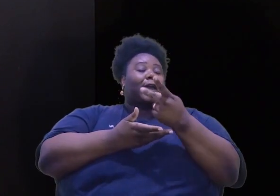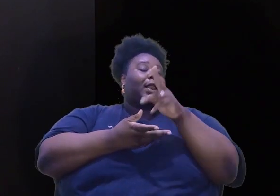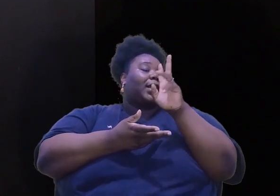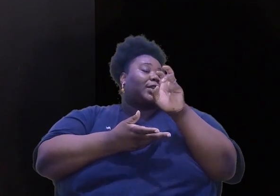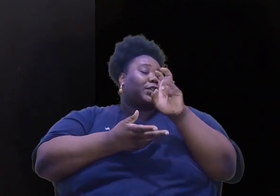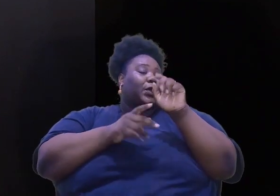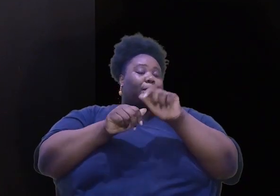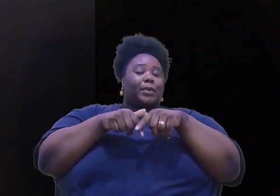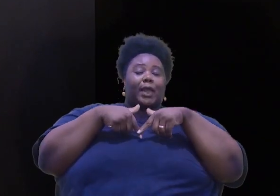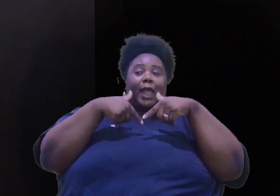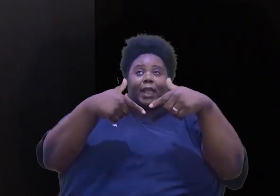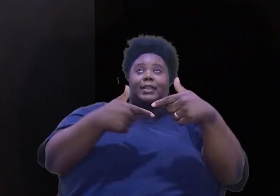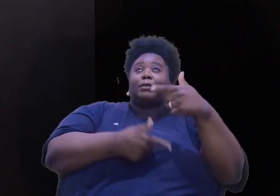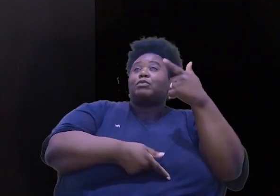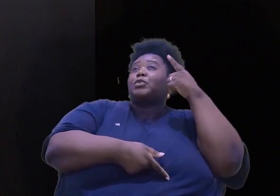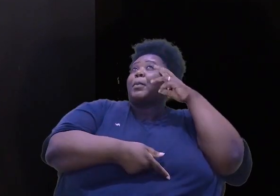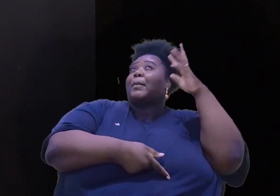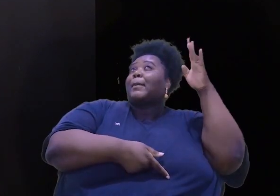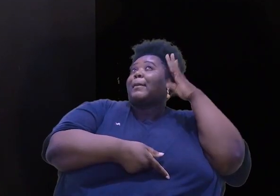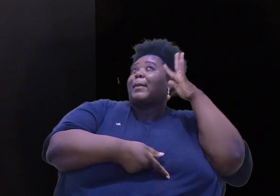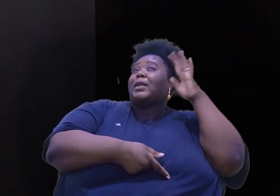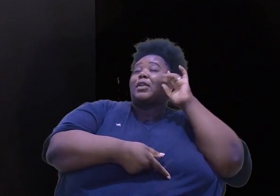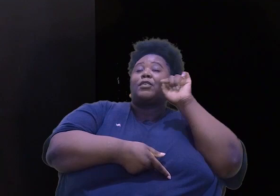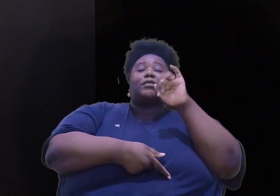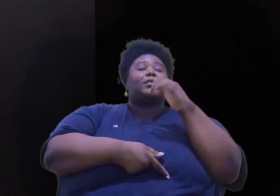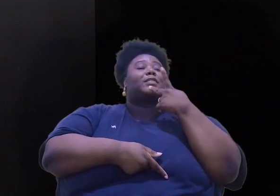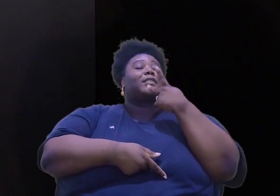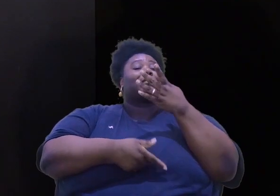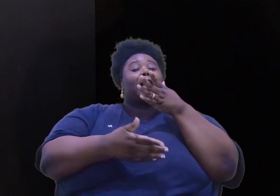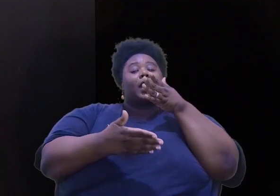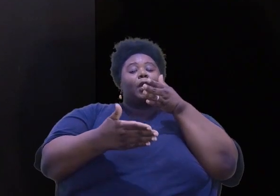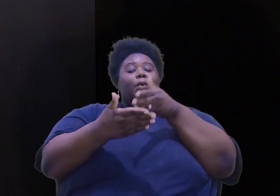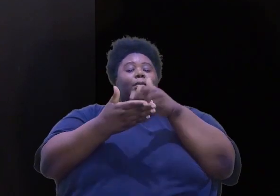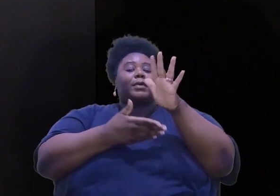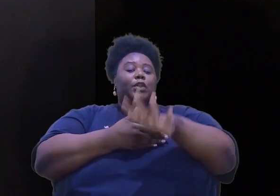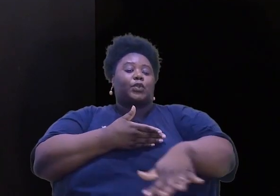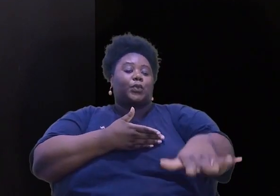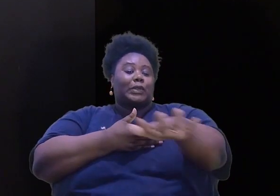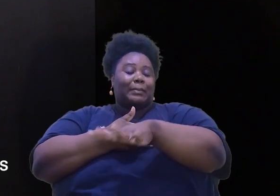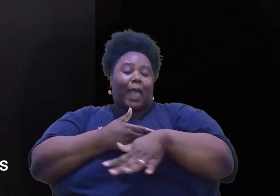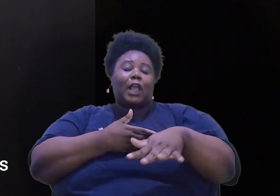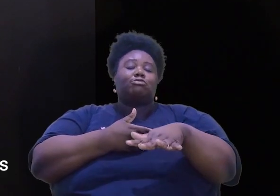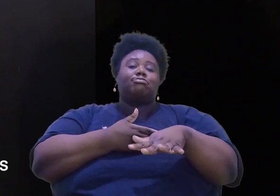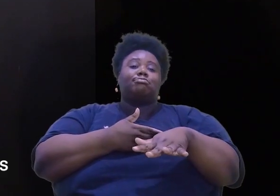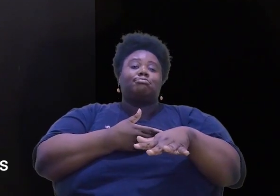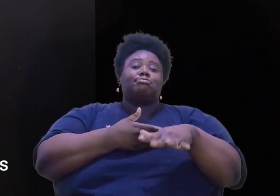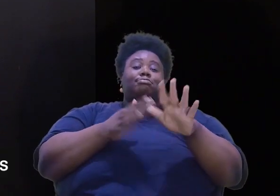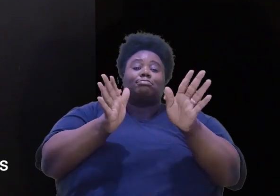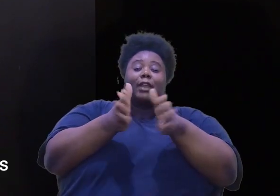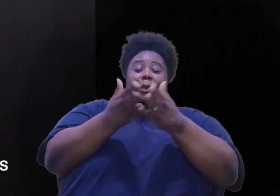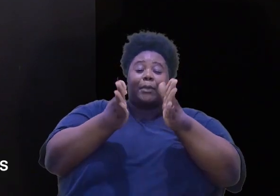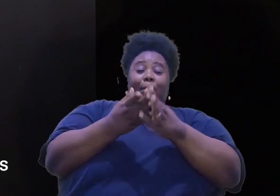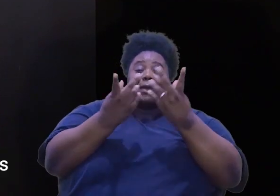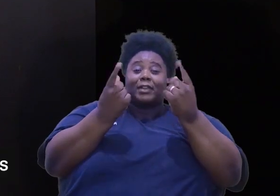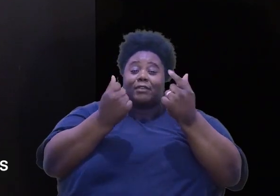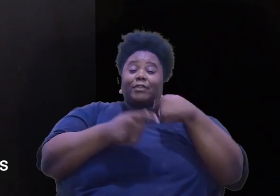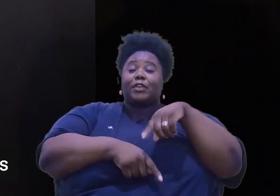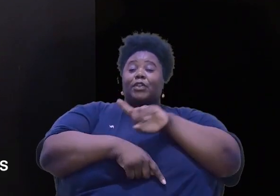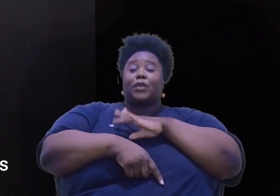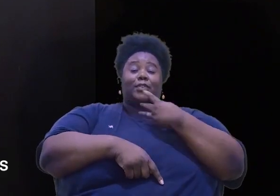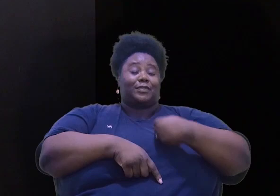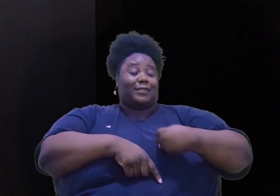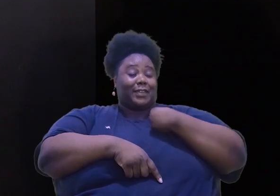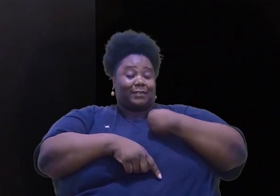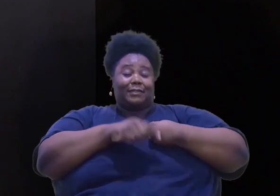esse ato de fabular. Você diz, a limitação do espaço físico e a pobreza econômica em que